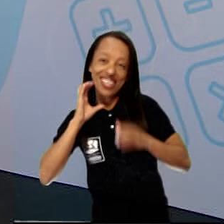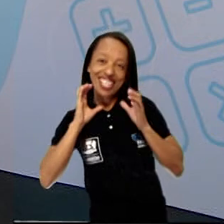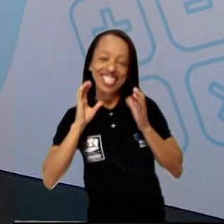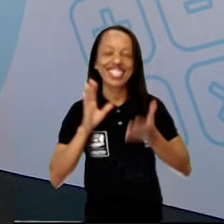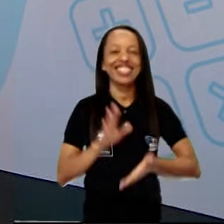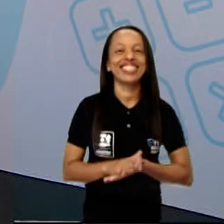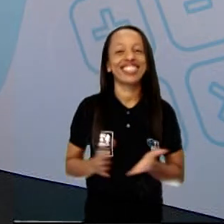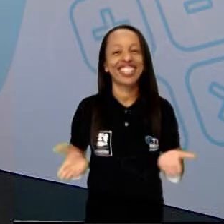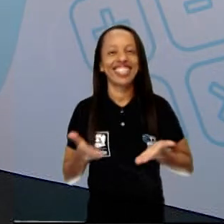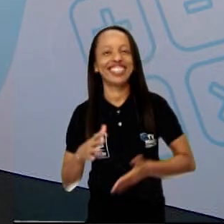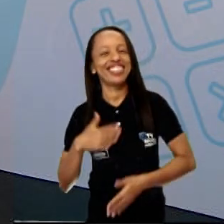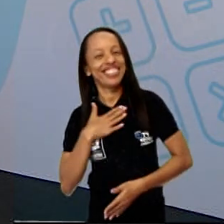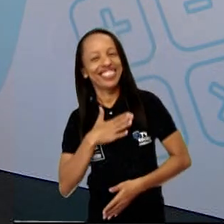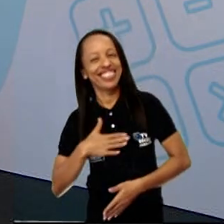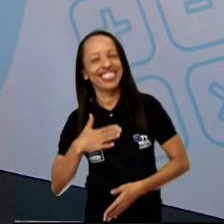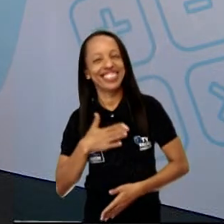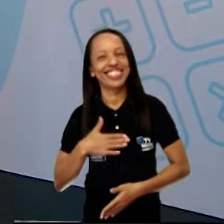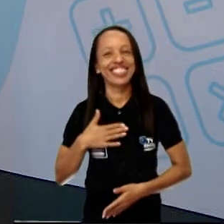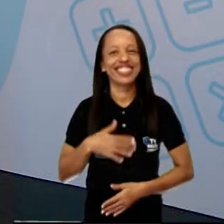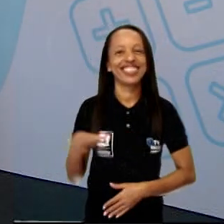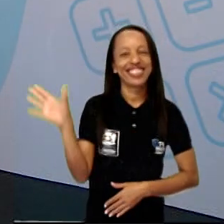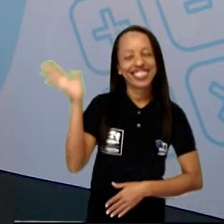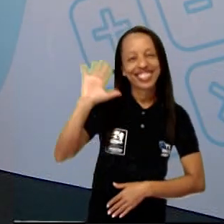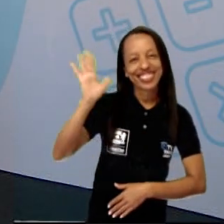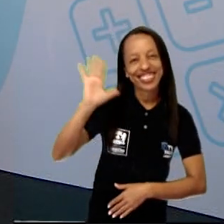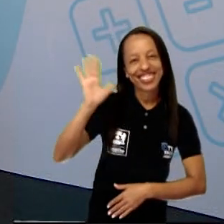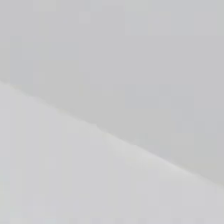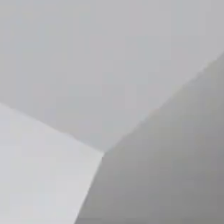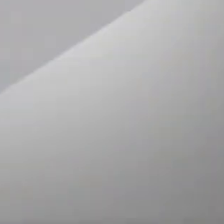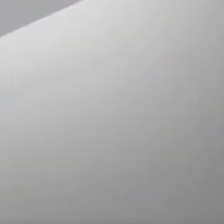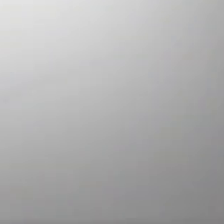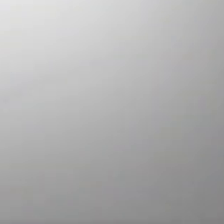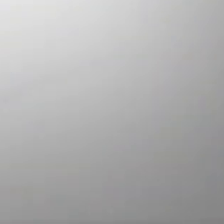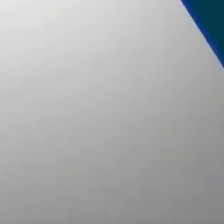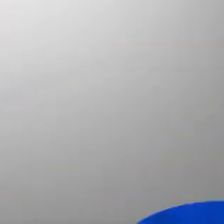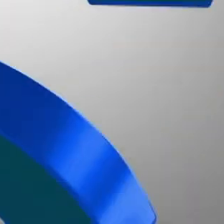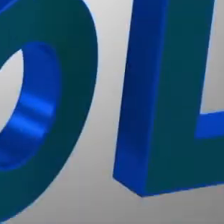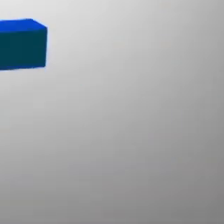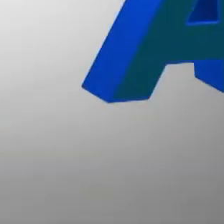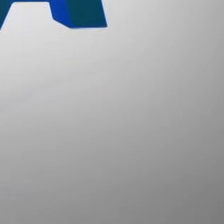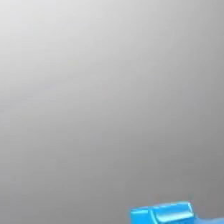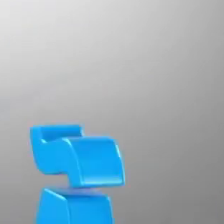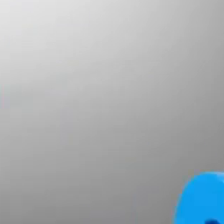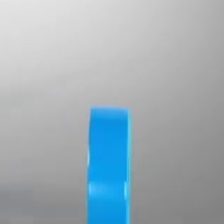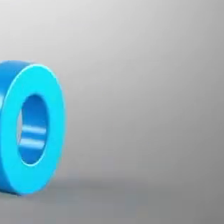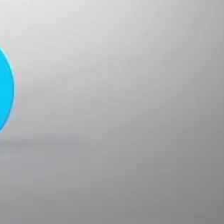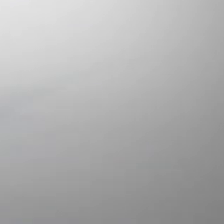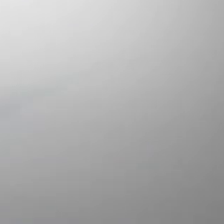com encanto e alegria. Valeu, pessoal, até a próxima aula.